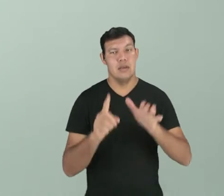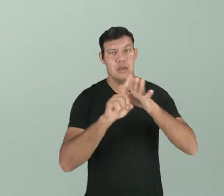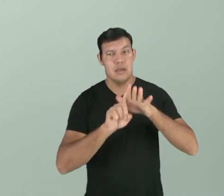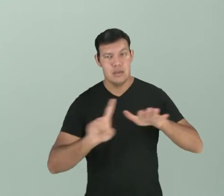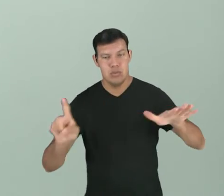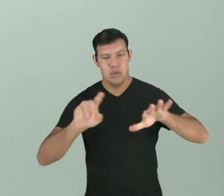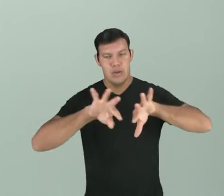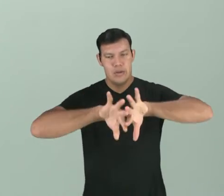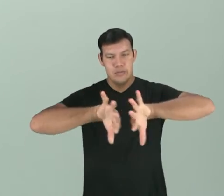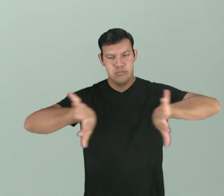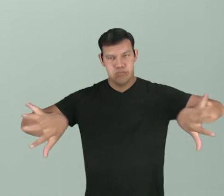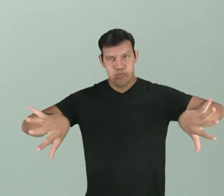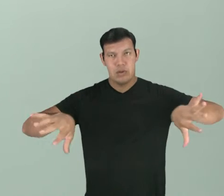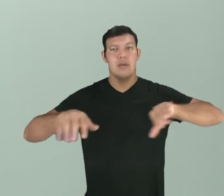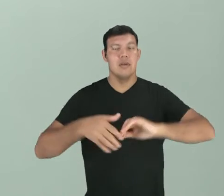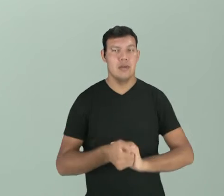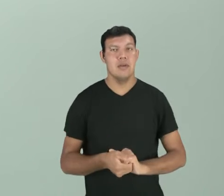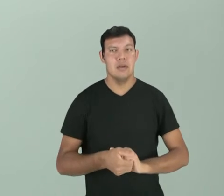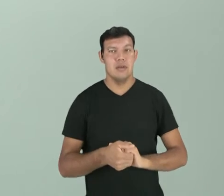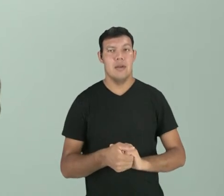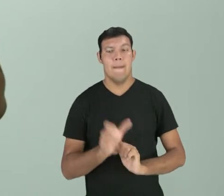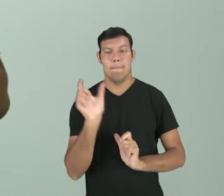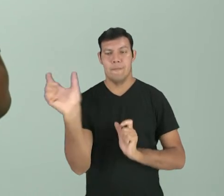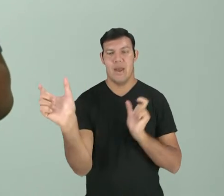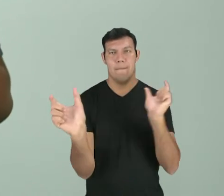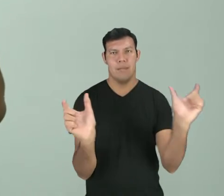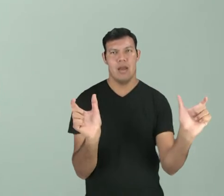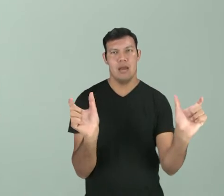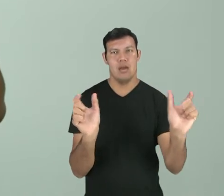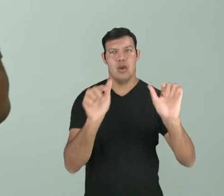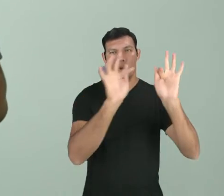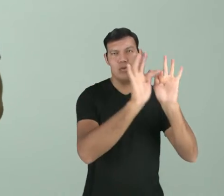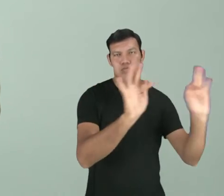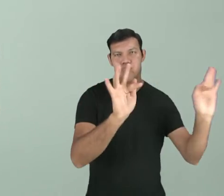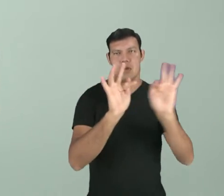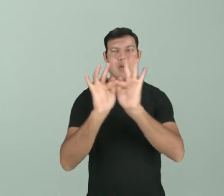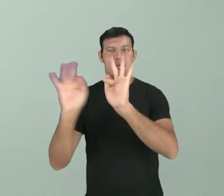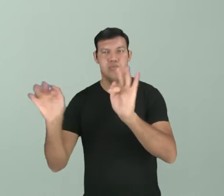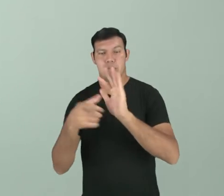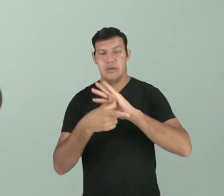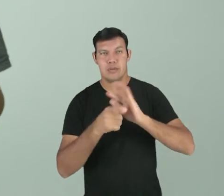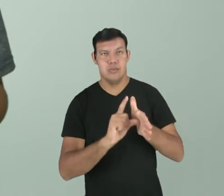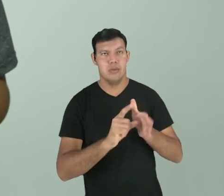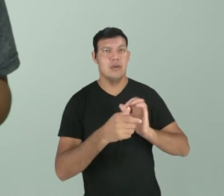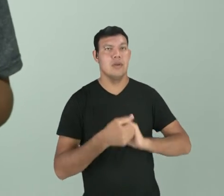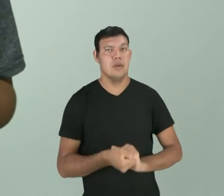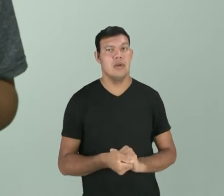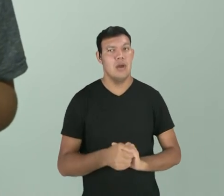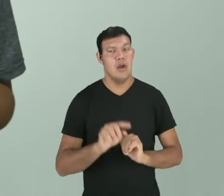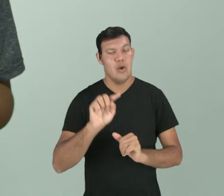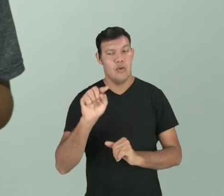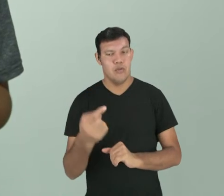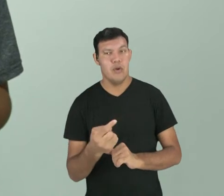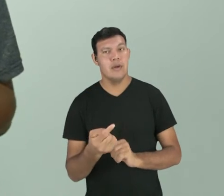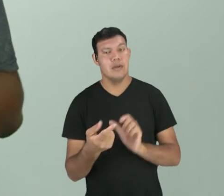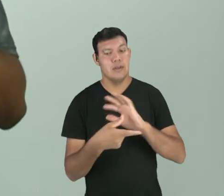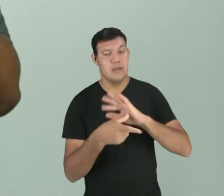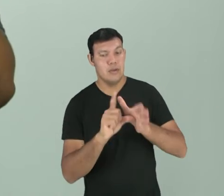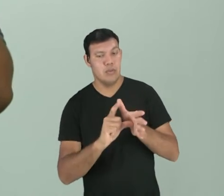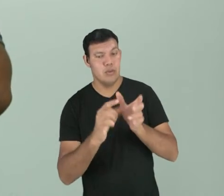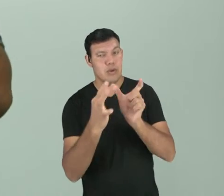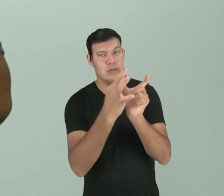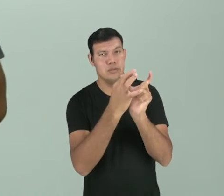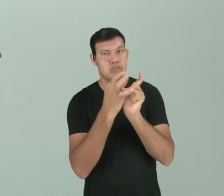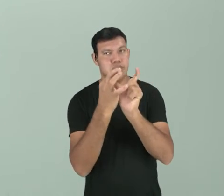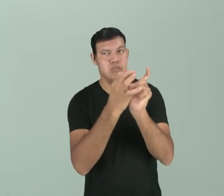né, elementos, é porque aqui, né, desse anterior, por exemplo, né, a vírgula pode vir antes das conjunções. Aqui